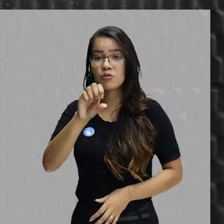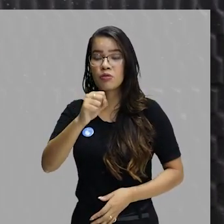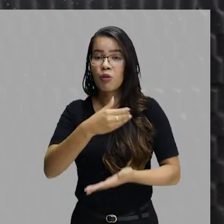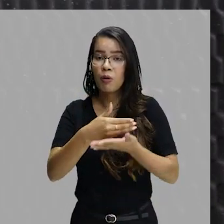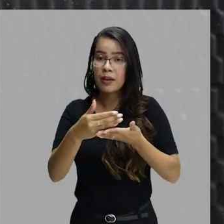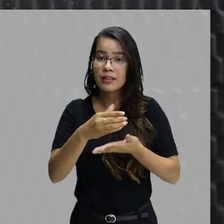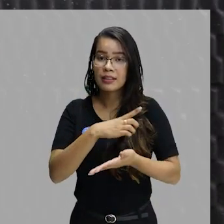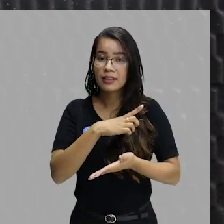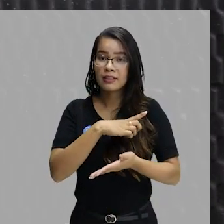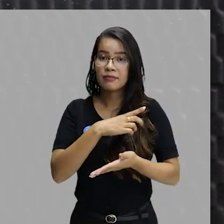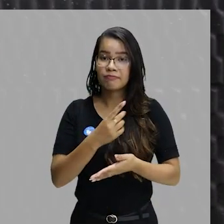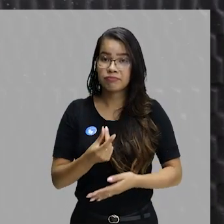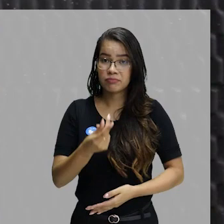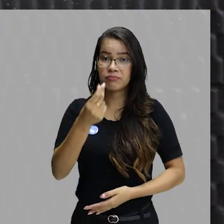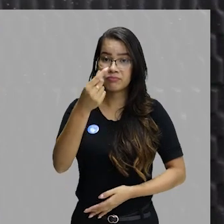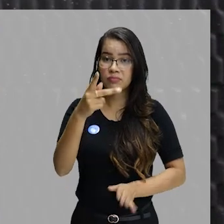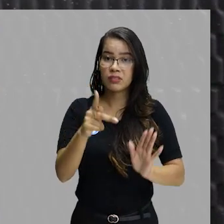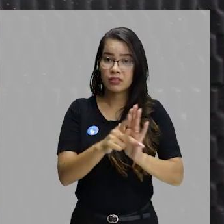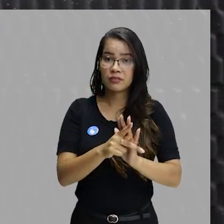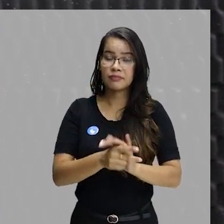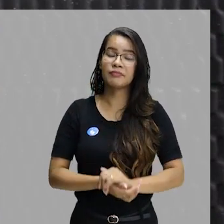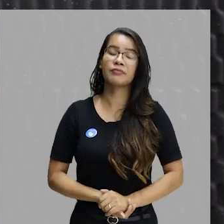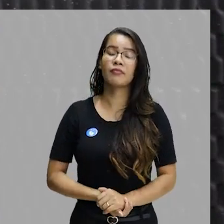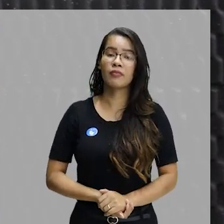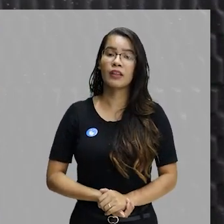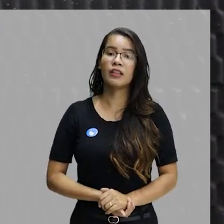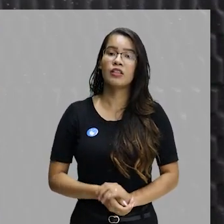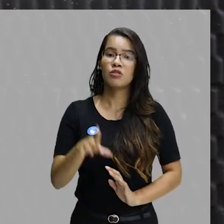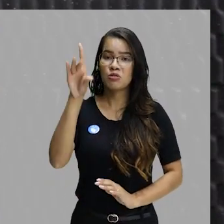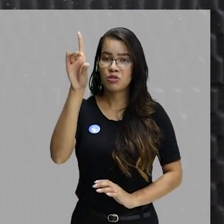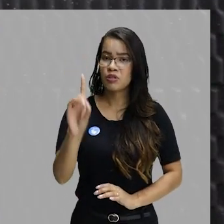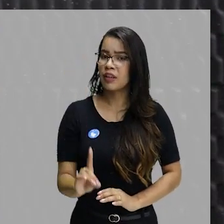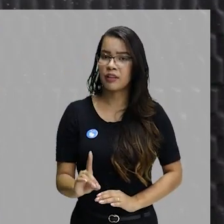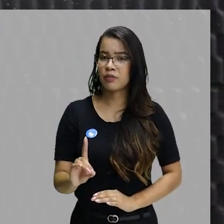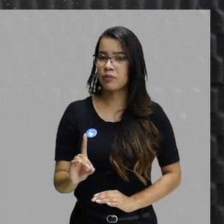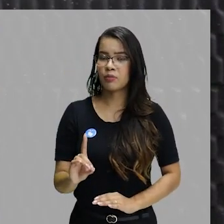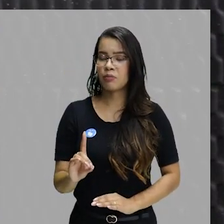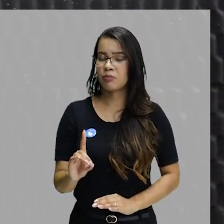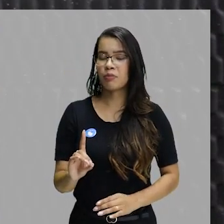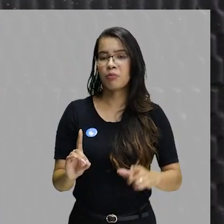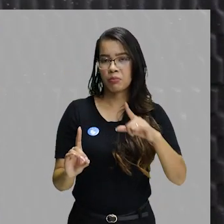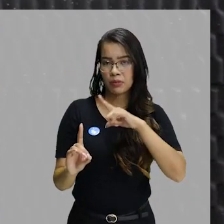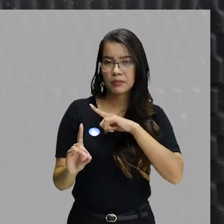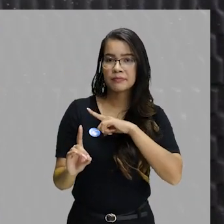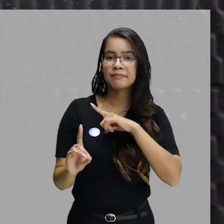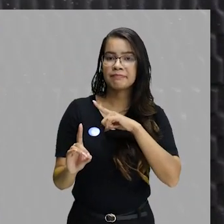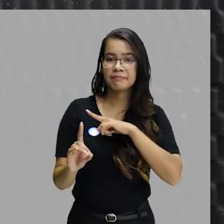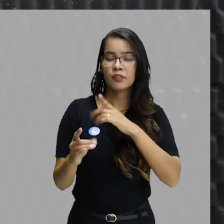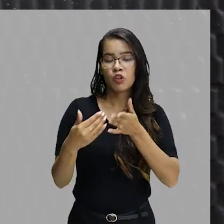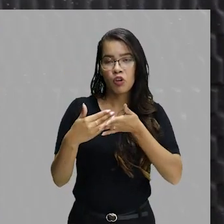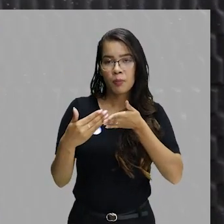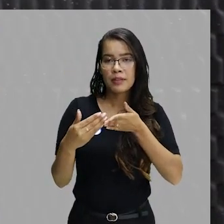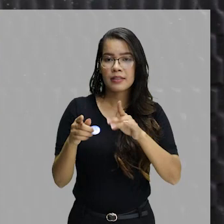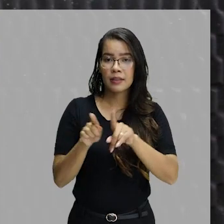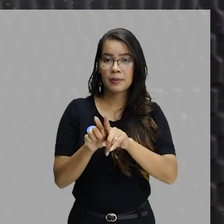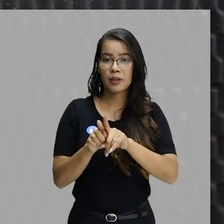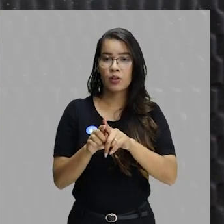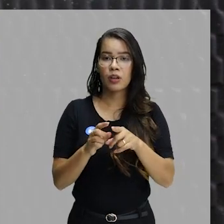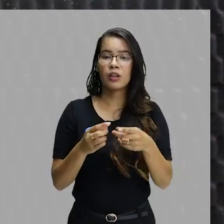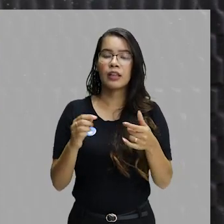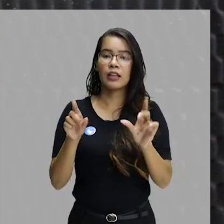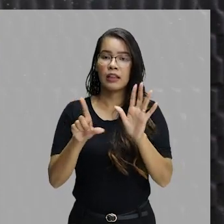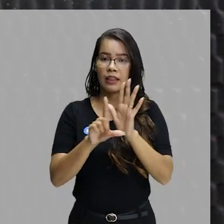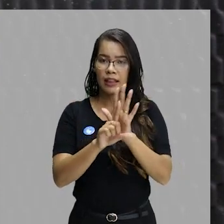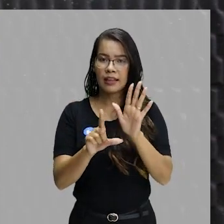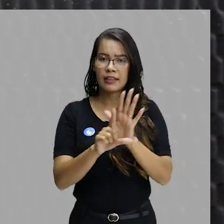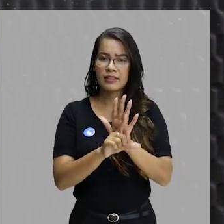de direitos políticos e sociais. Direitos que vão vir através de leis, como a lei Licinha, a lei